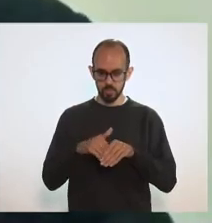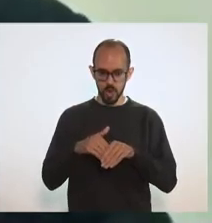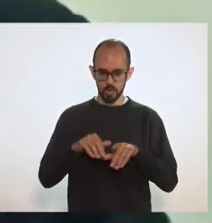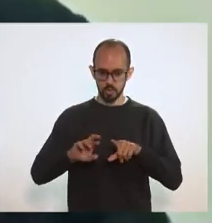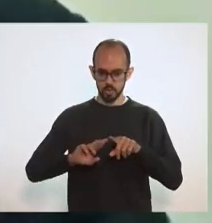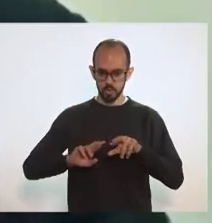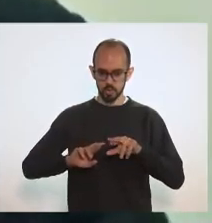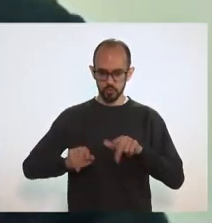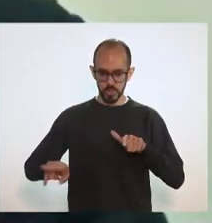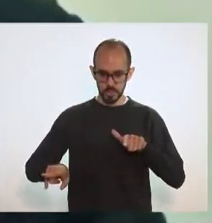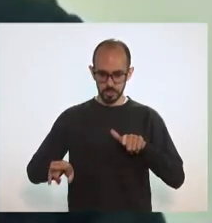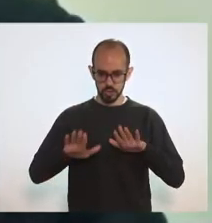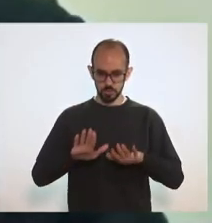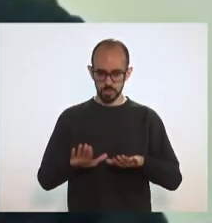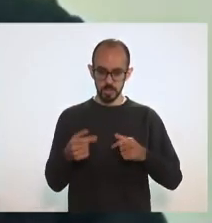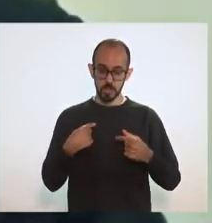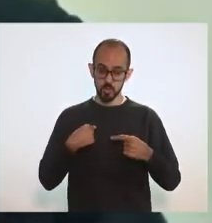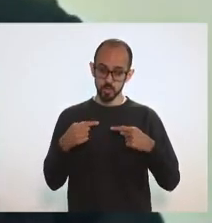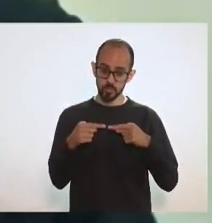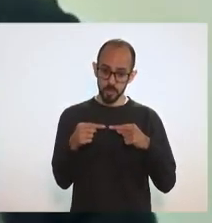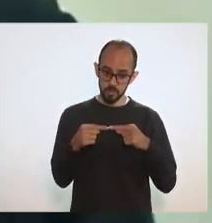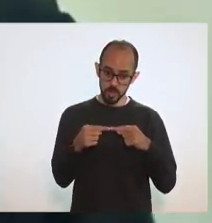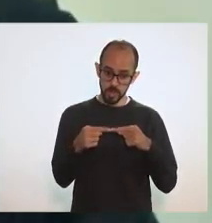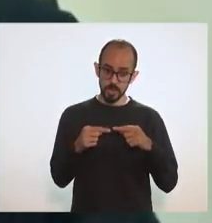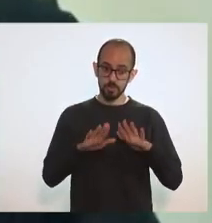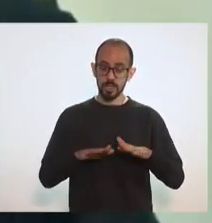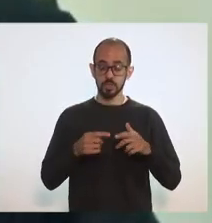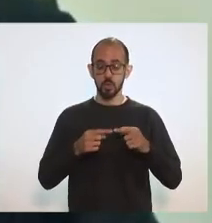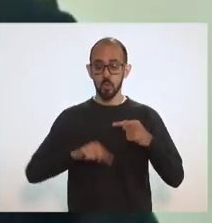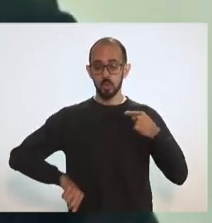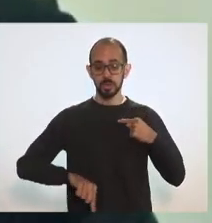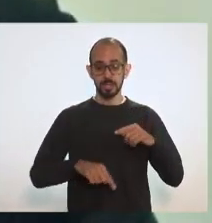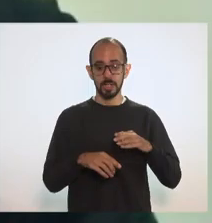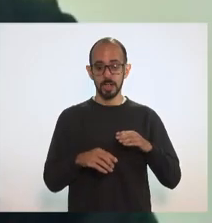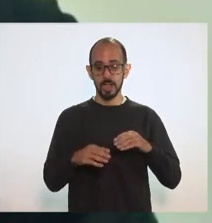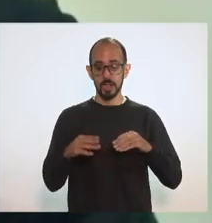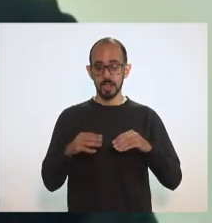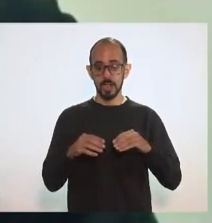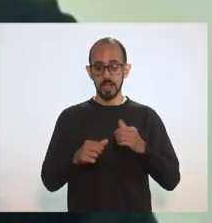O parecer é contrário à emenda. Em discussão.